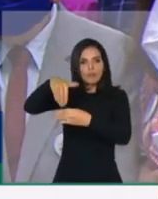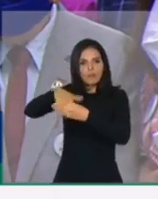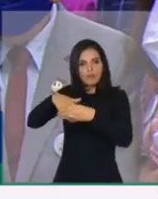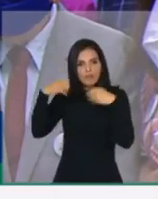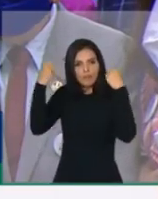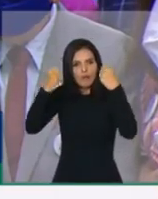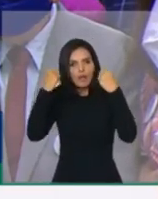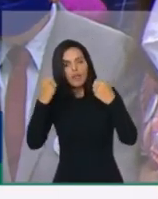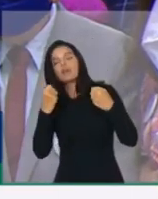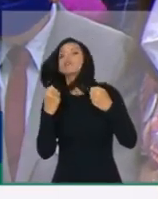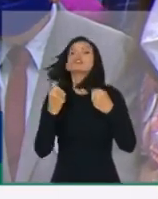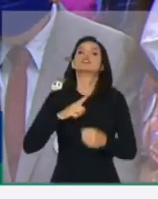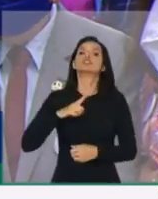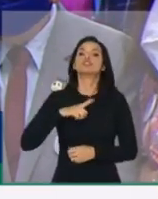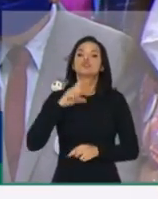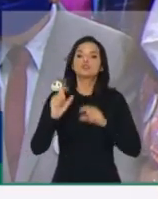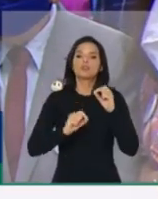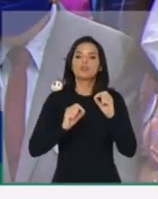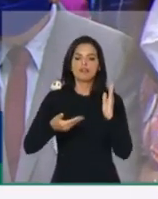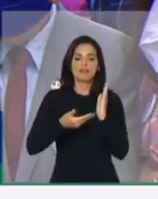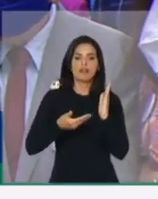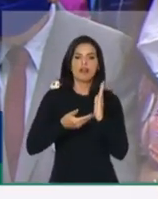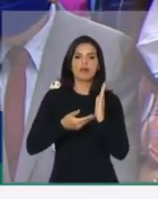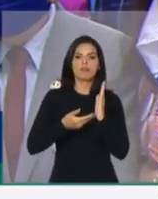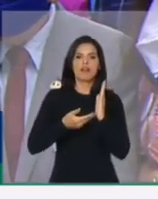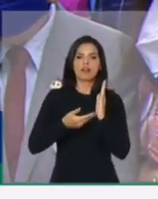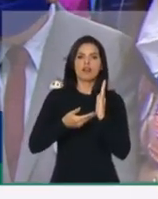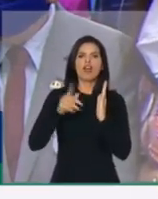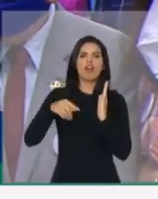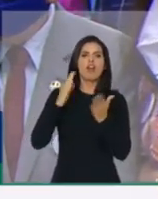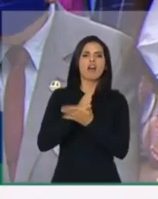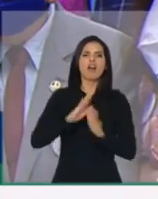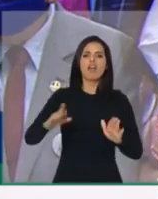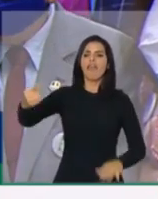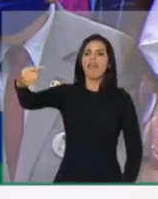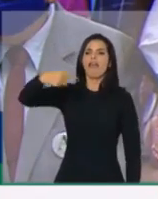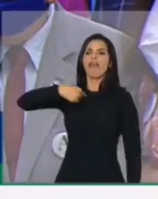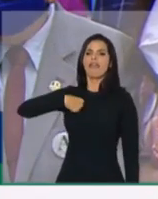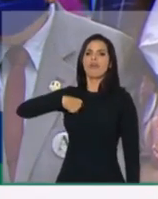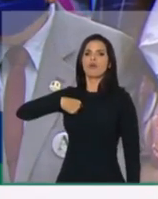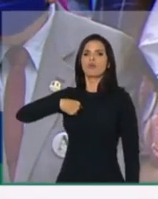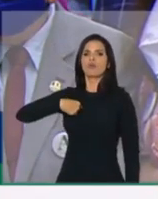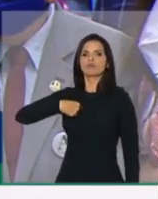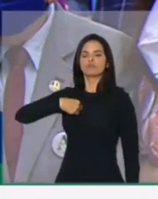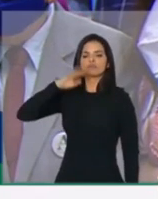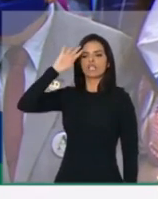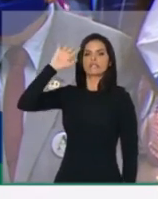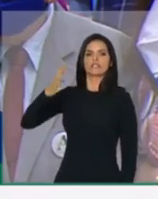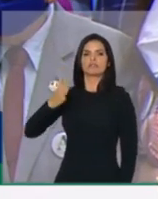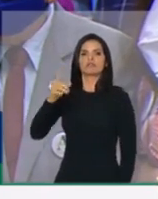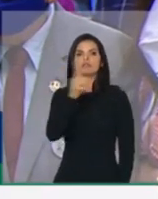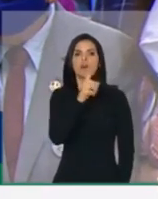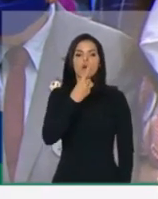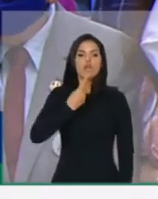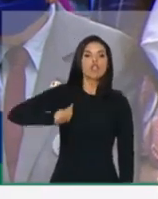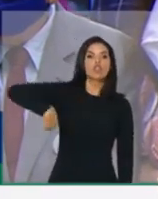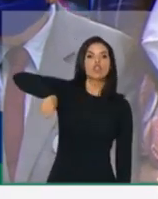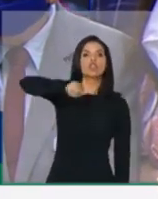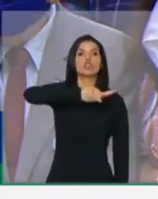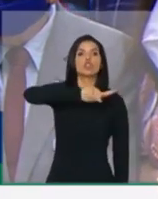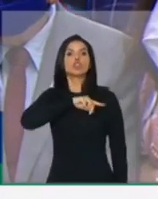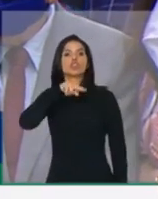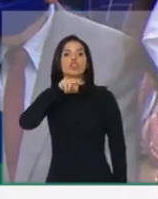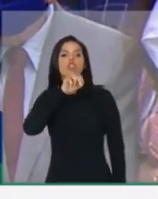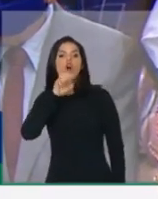que tínhamos que deixar de ser a Câmara do eu e sermos a Câmara do nós. Isso não é mero artifício